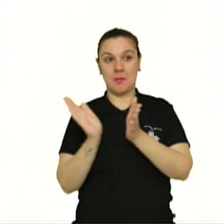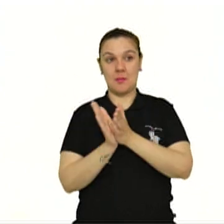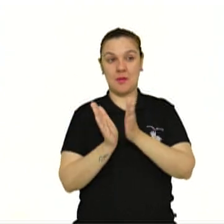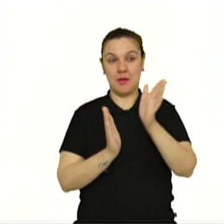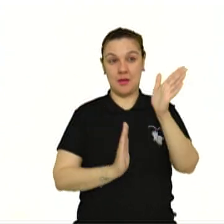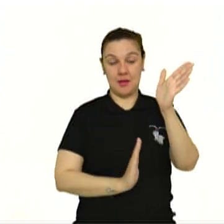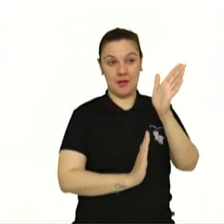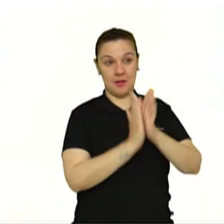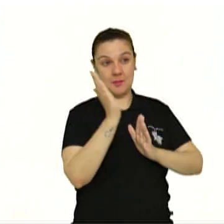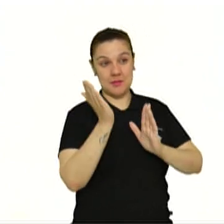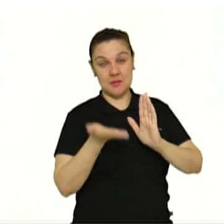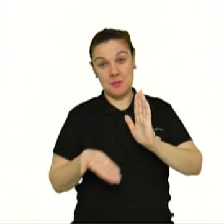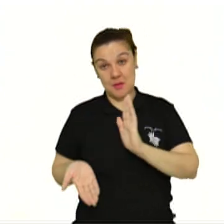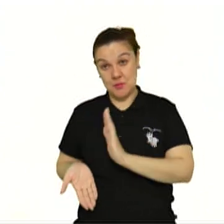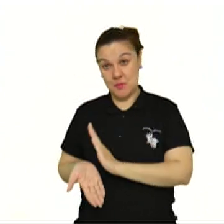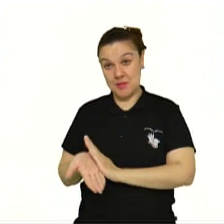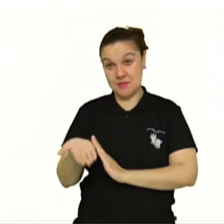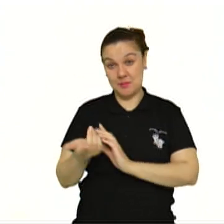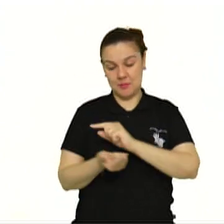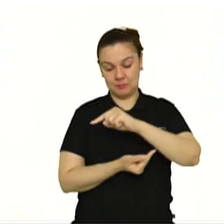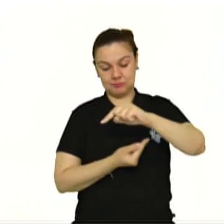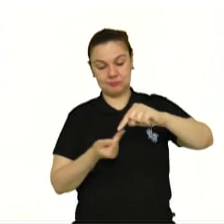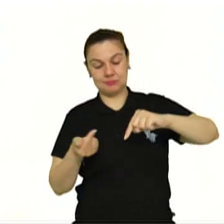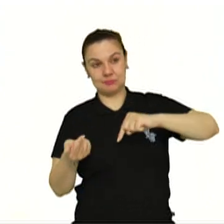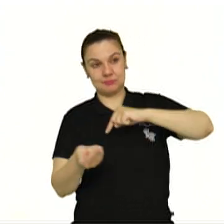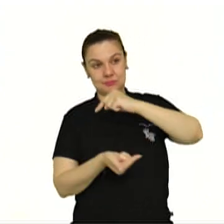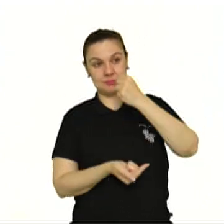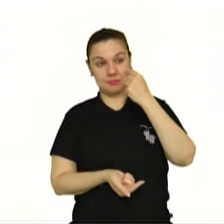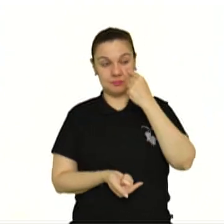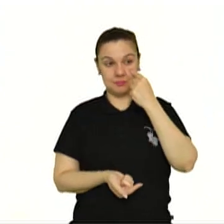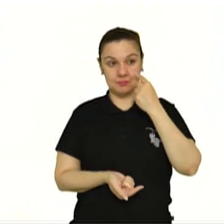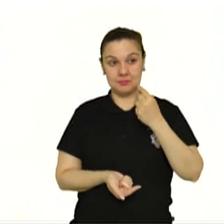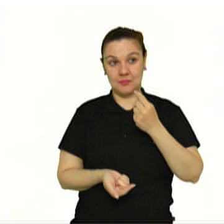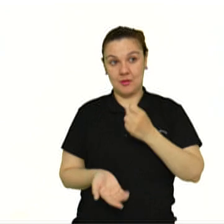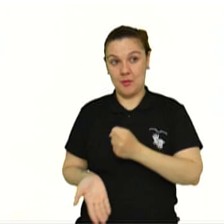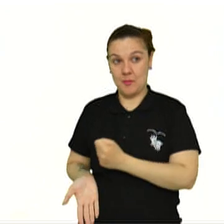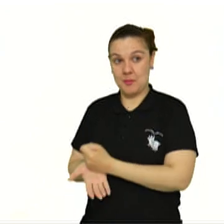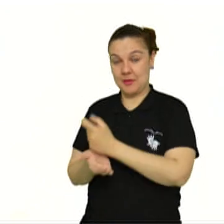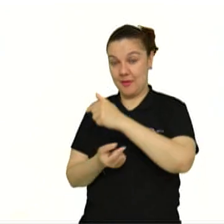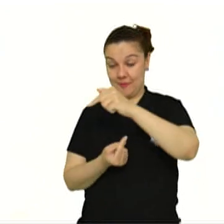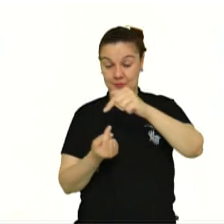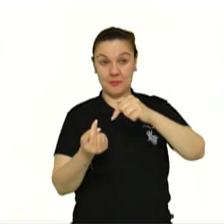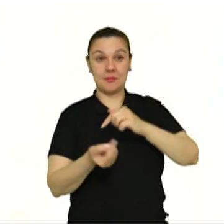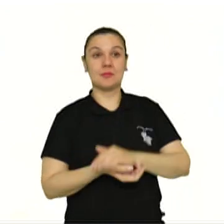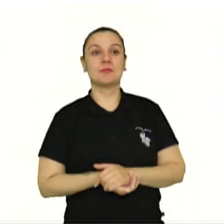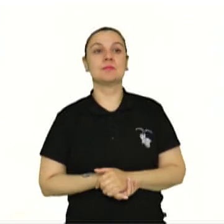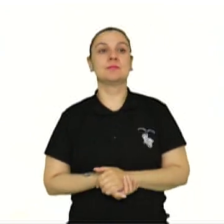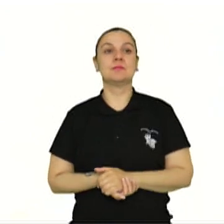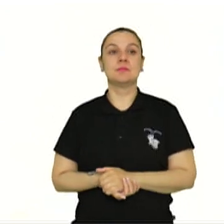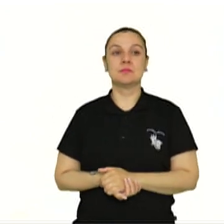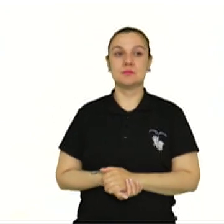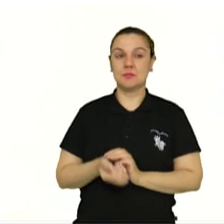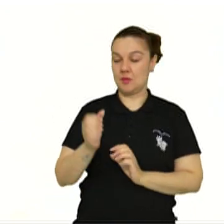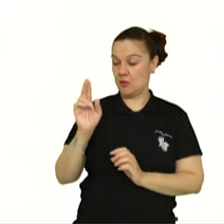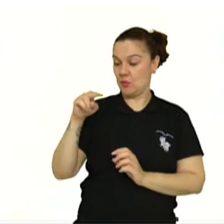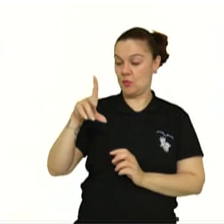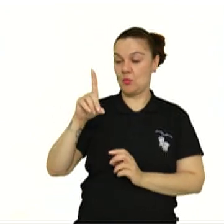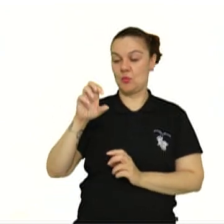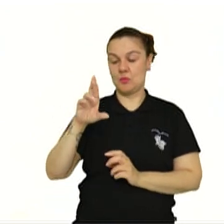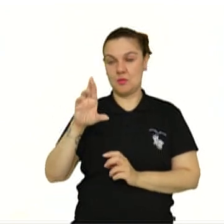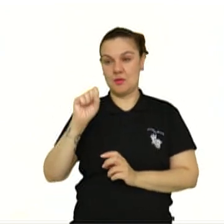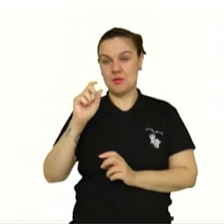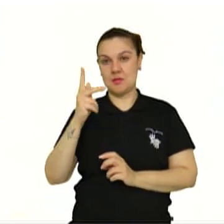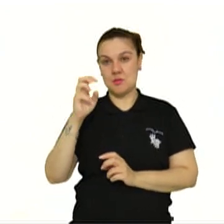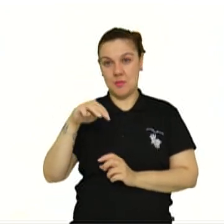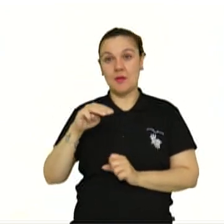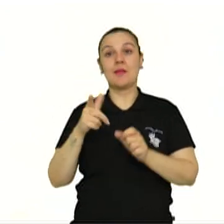cordas da raquete de baixo para cima, gerando a rotação da bolinha para frente. Então, eu vou bater e vou fazer ela girar para frente. O underspin, bater na